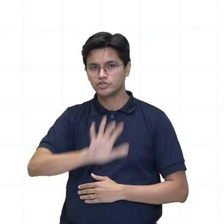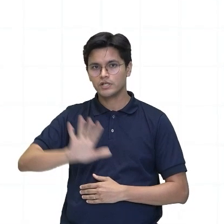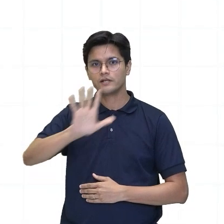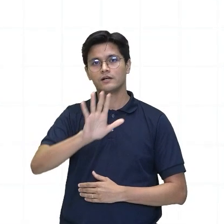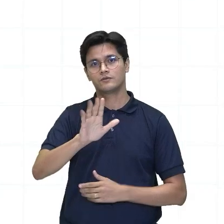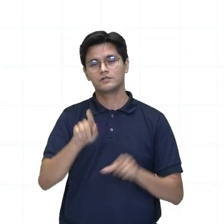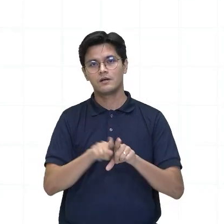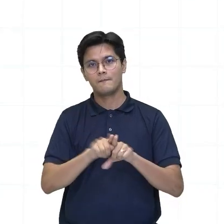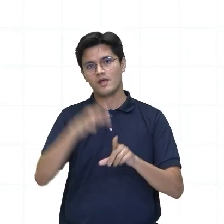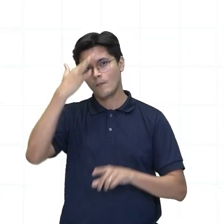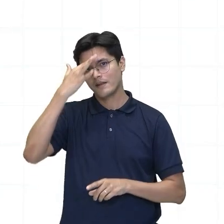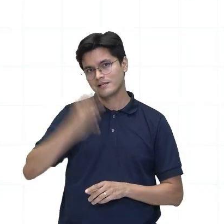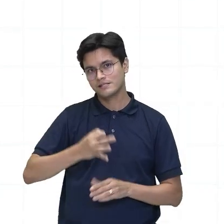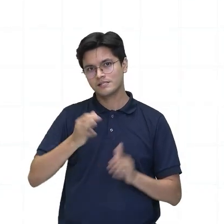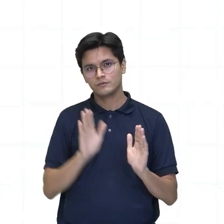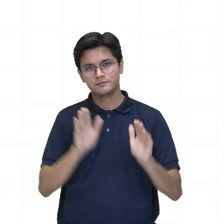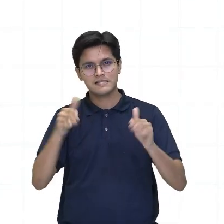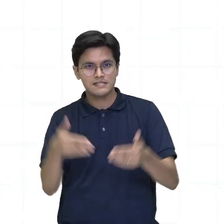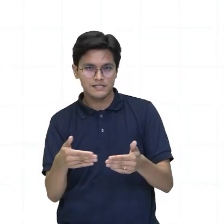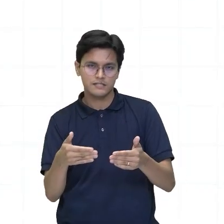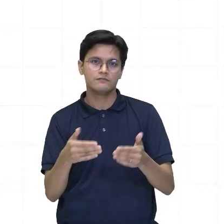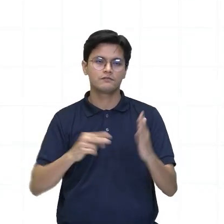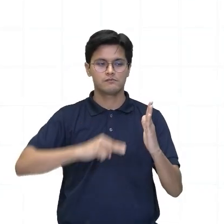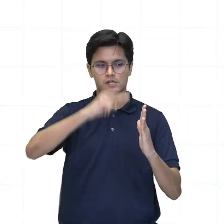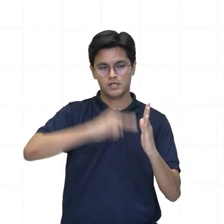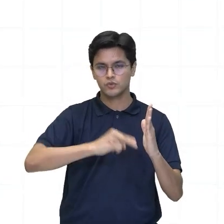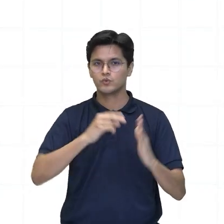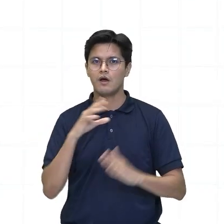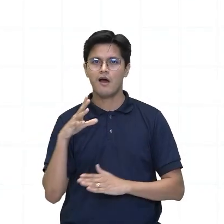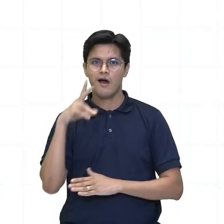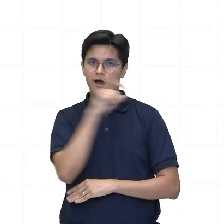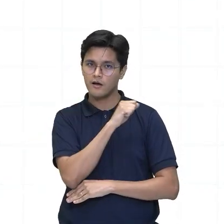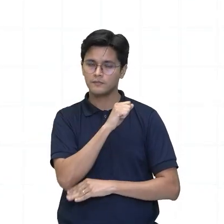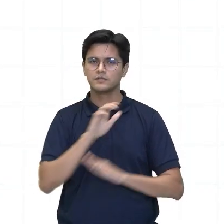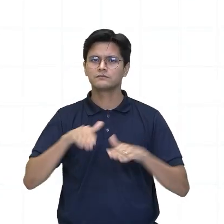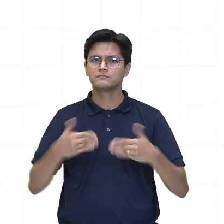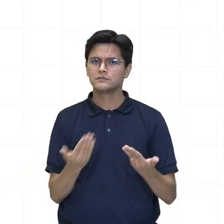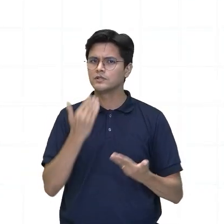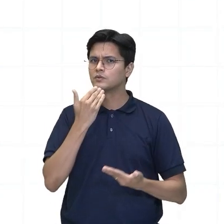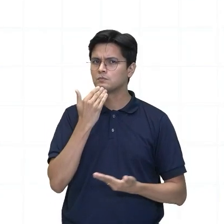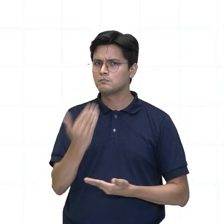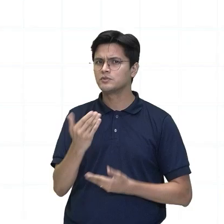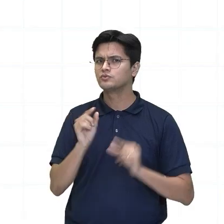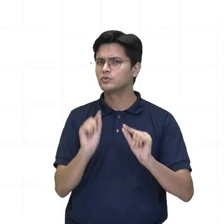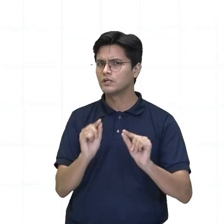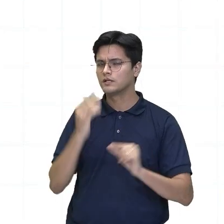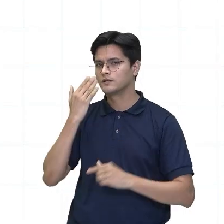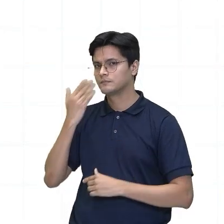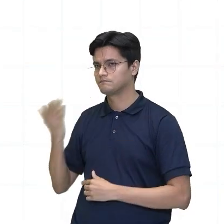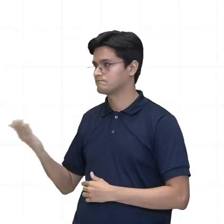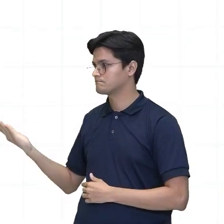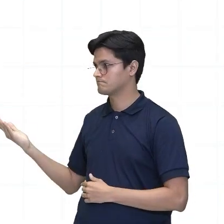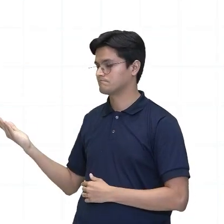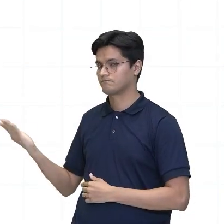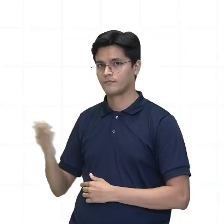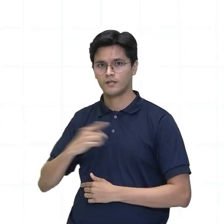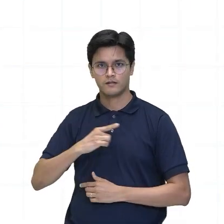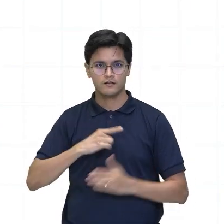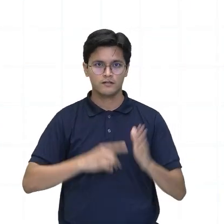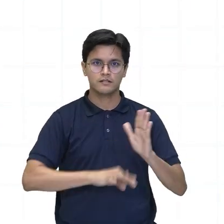rápida. Então, vamos ver o que está pedindo aqui, tá bom? Temos aí o texto, temos aí